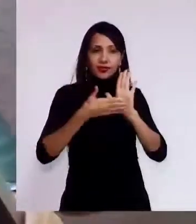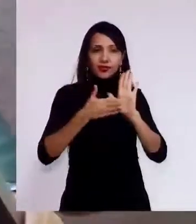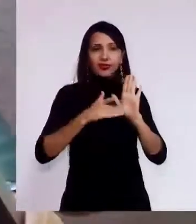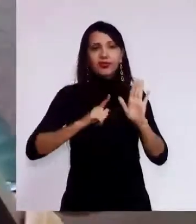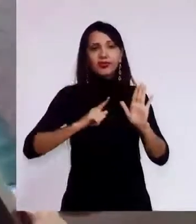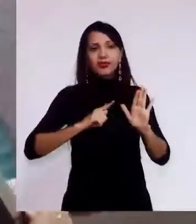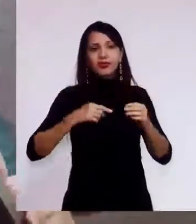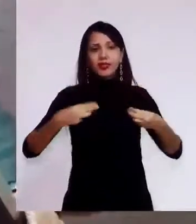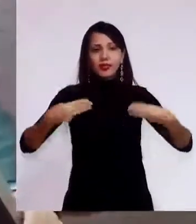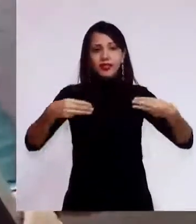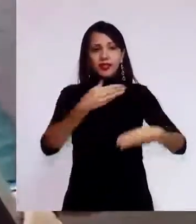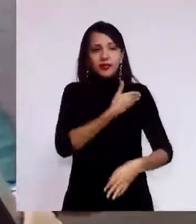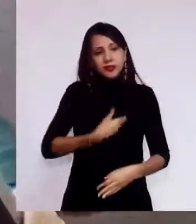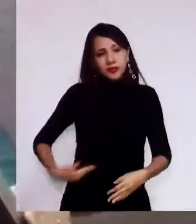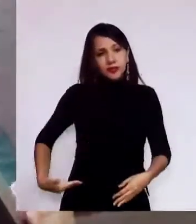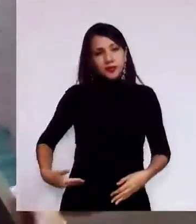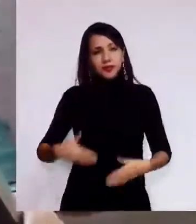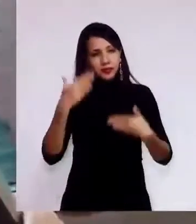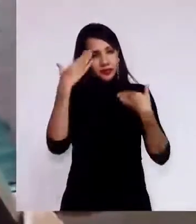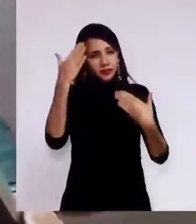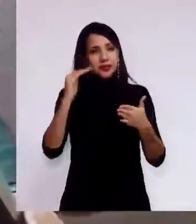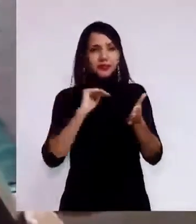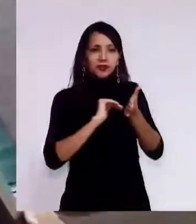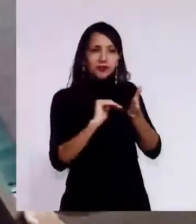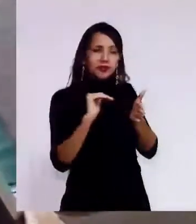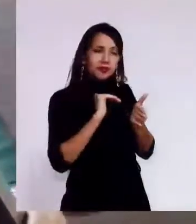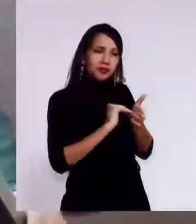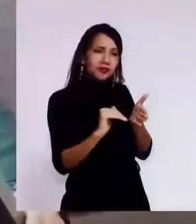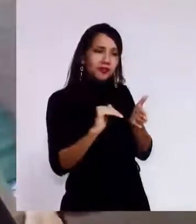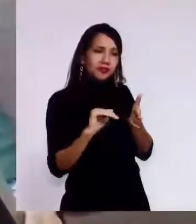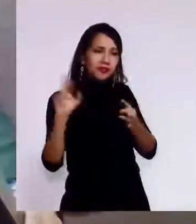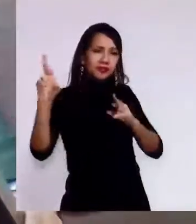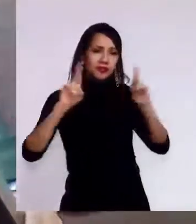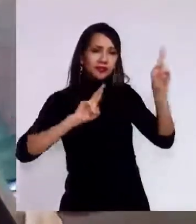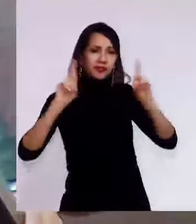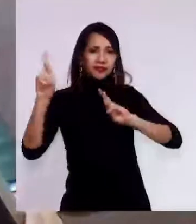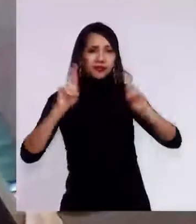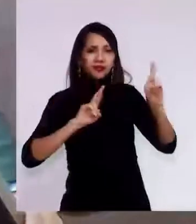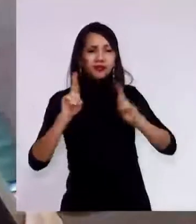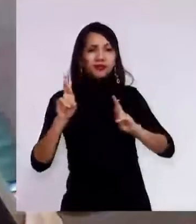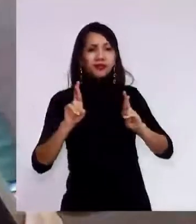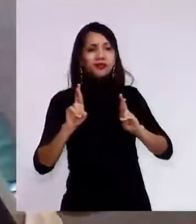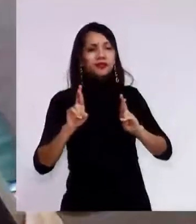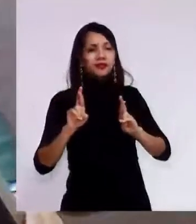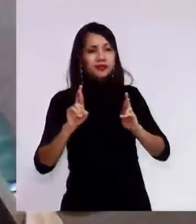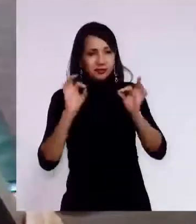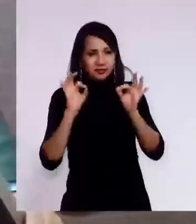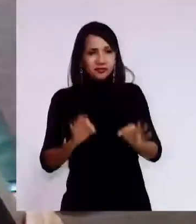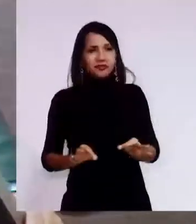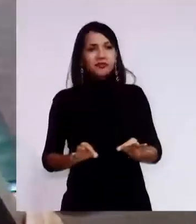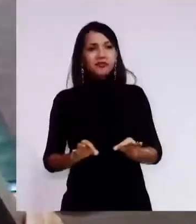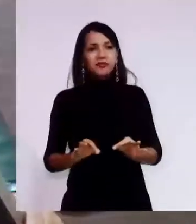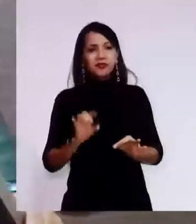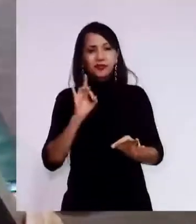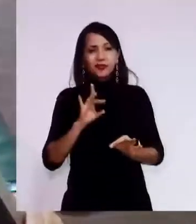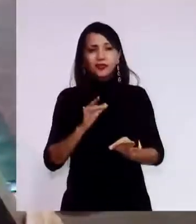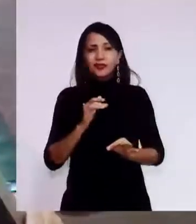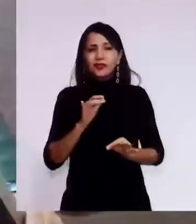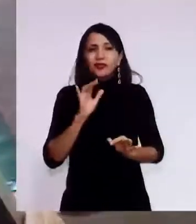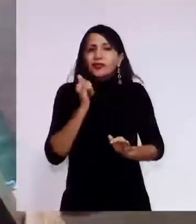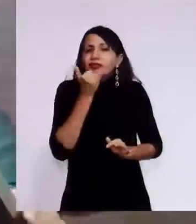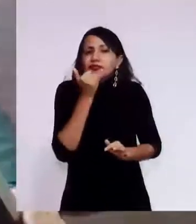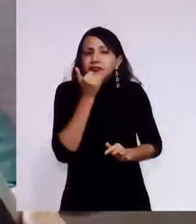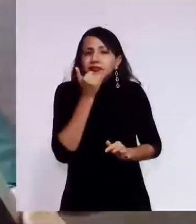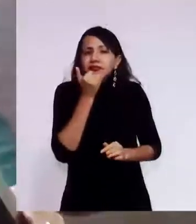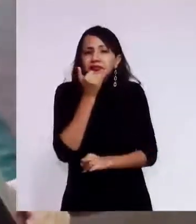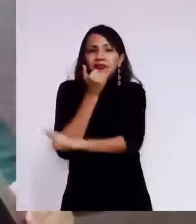Público, agradeço a grande preocupação da secretaria que nos responde, mas que fique bem claro, que isso não seja uma desculpa para não